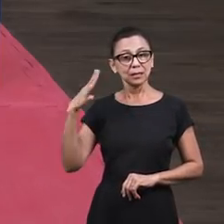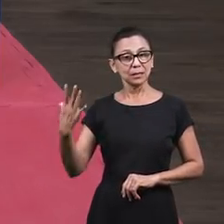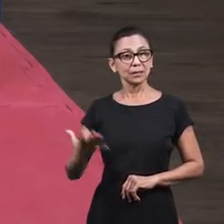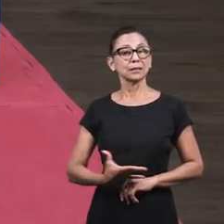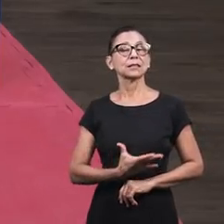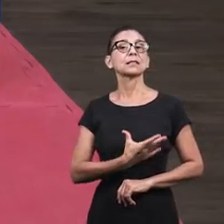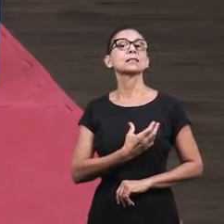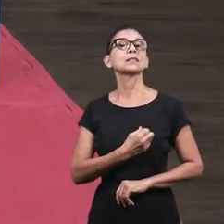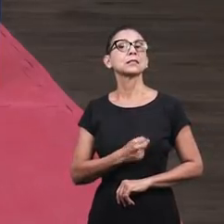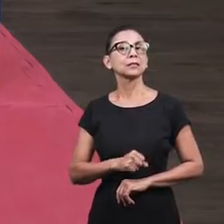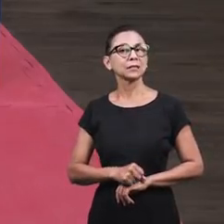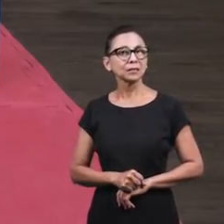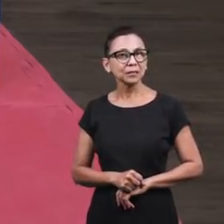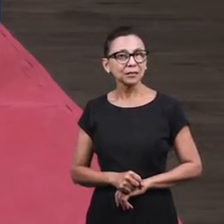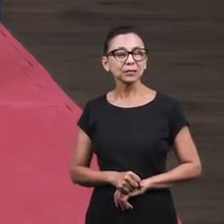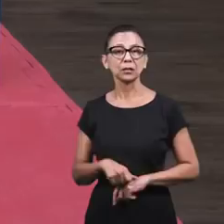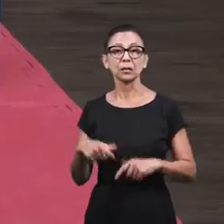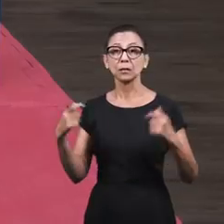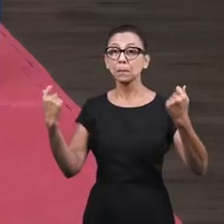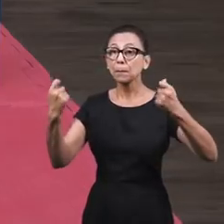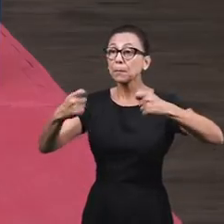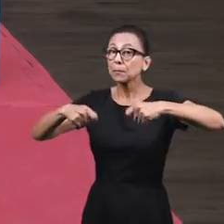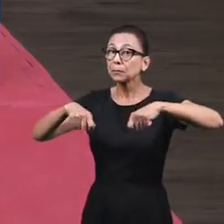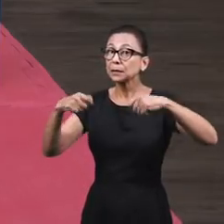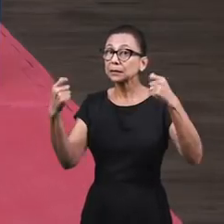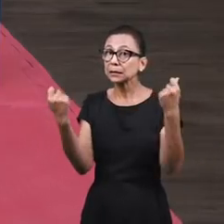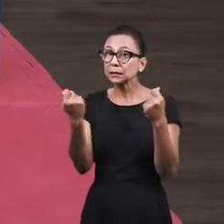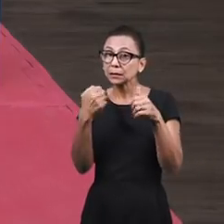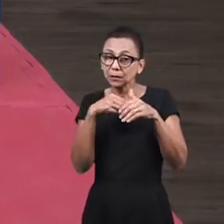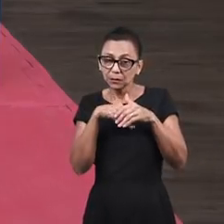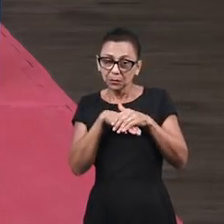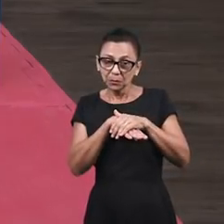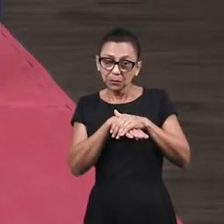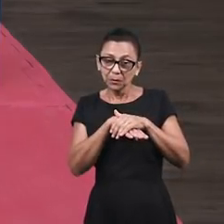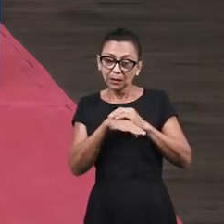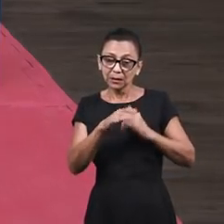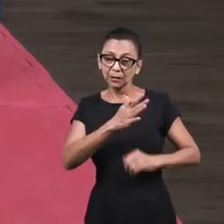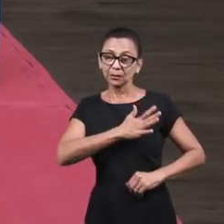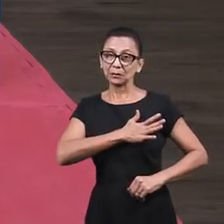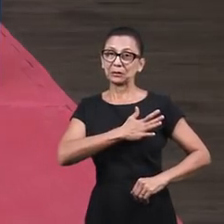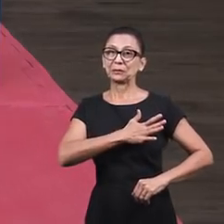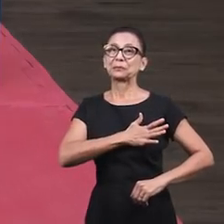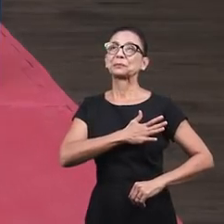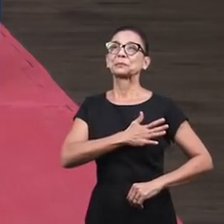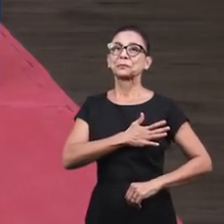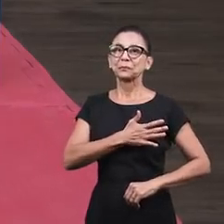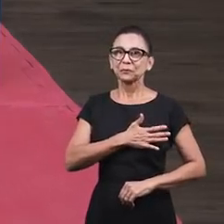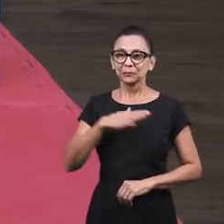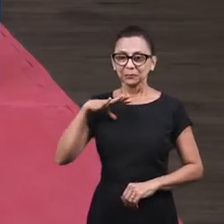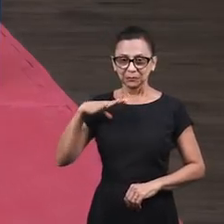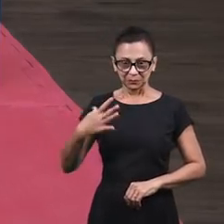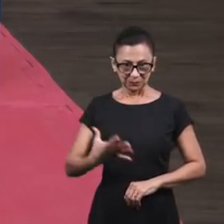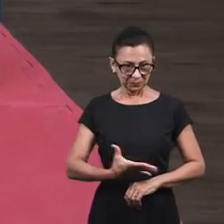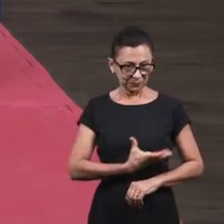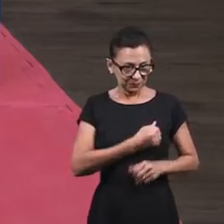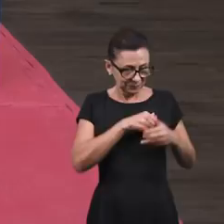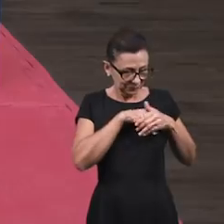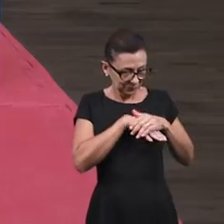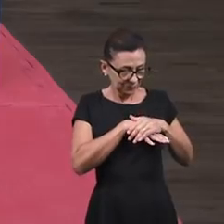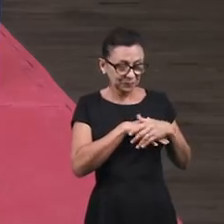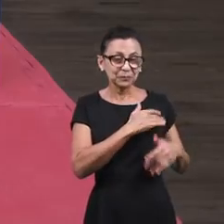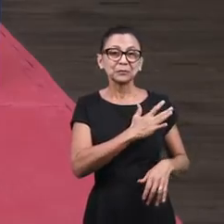nossa salvação e nós precisamos guardar esta herança nós precisamos guardar nossa